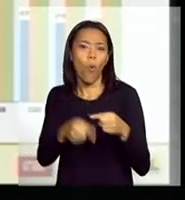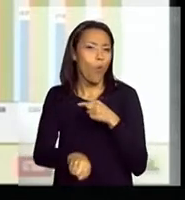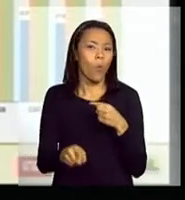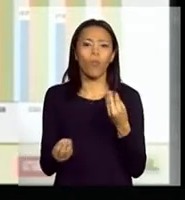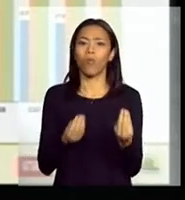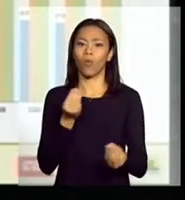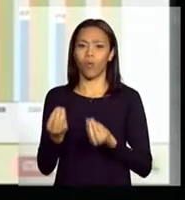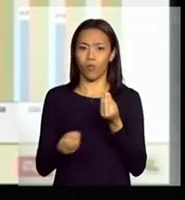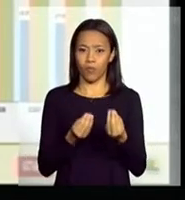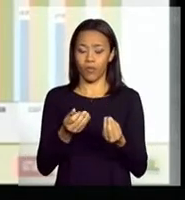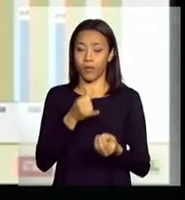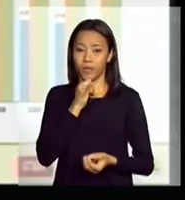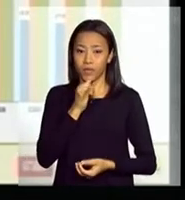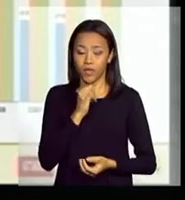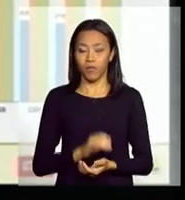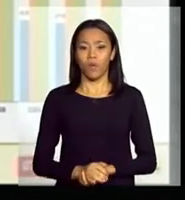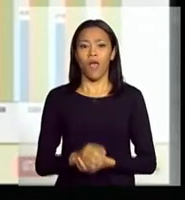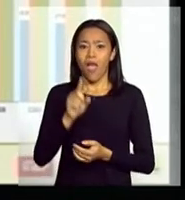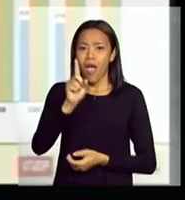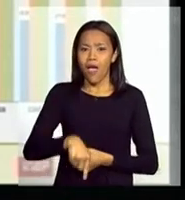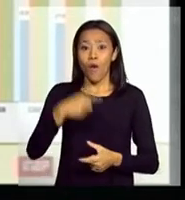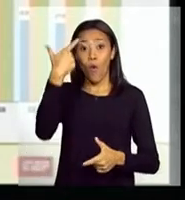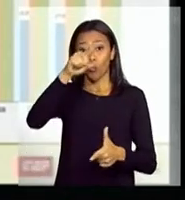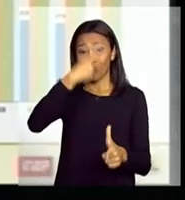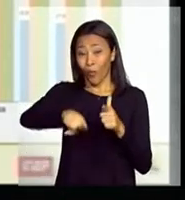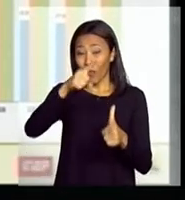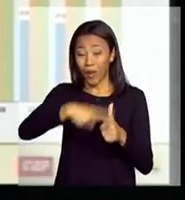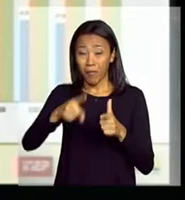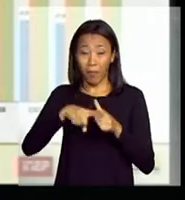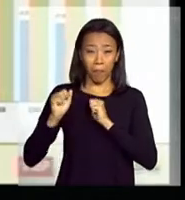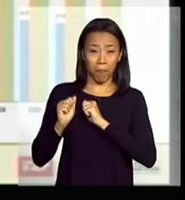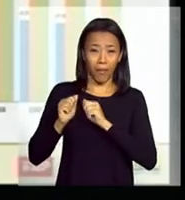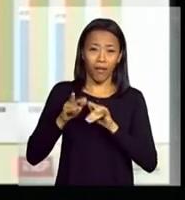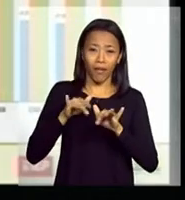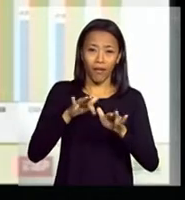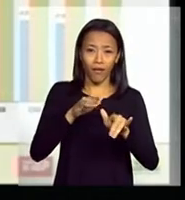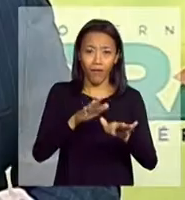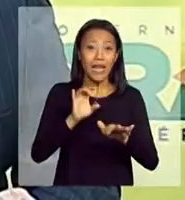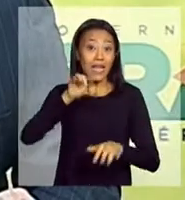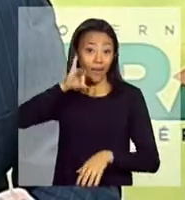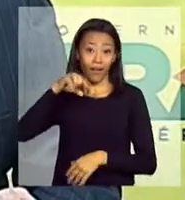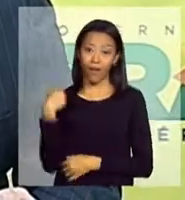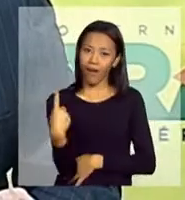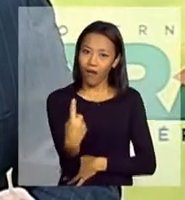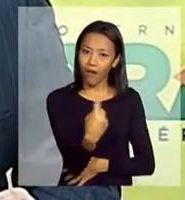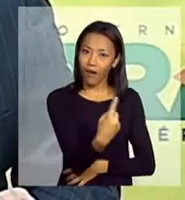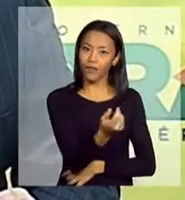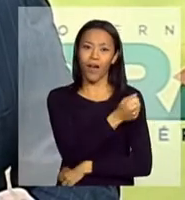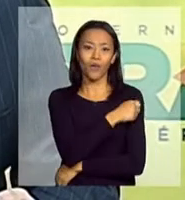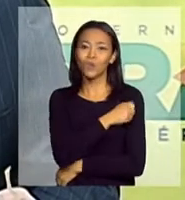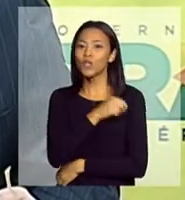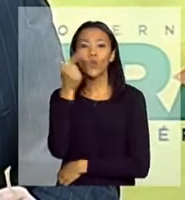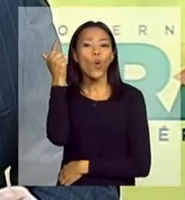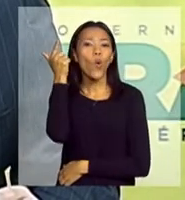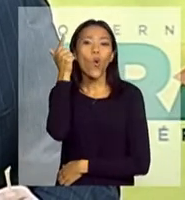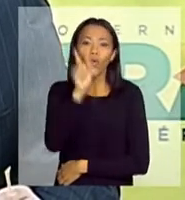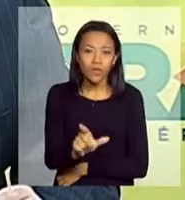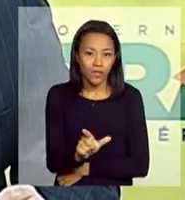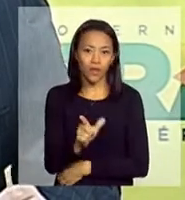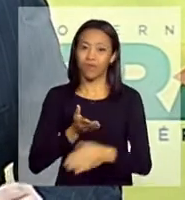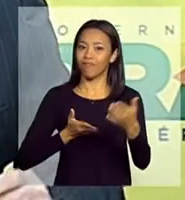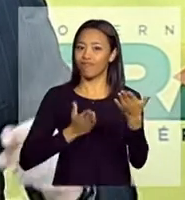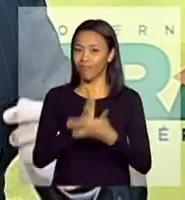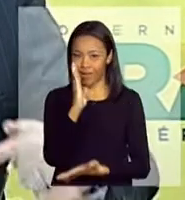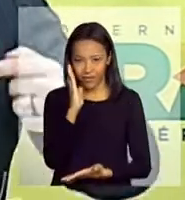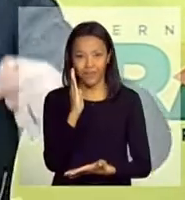problema do fluxo que é um dos grandes problemas que nós temos porque cada aluno que não passa de ano